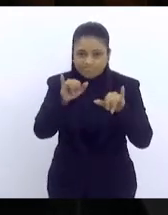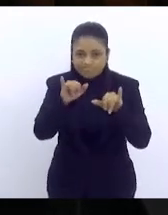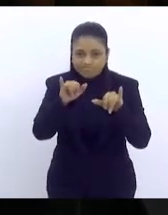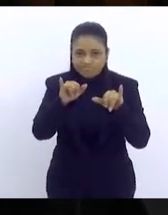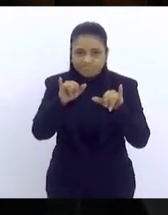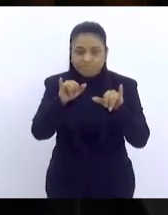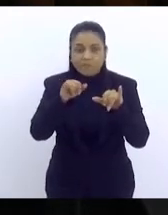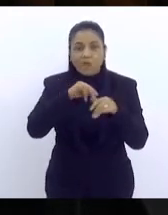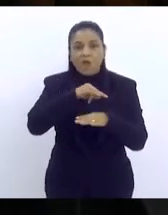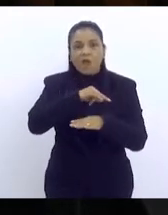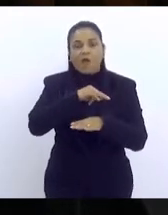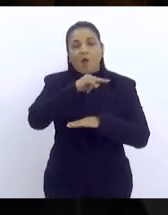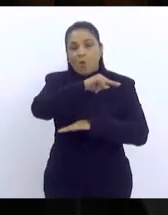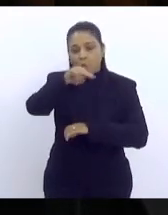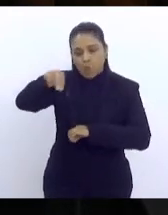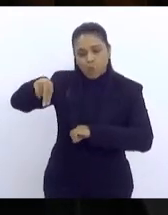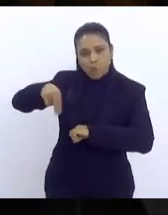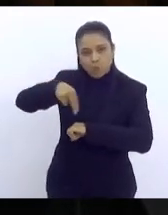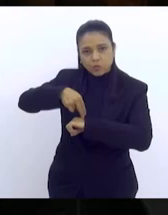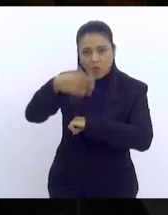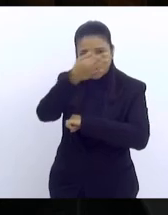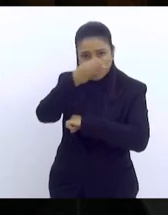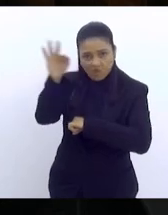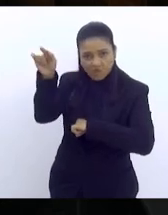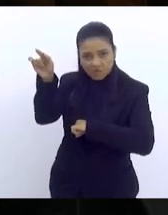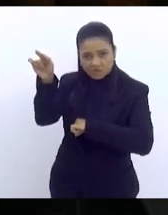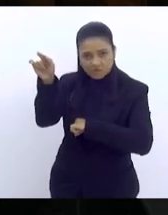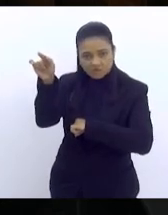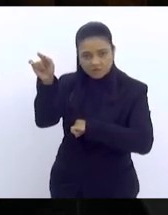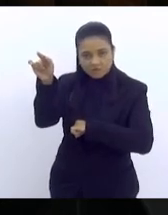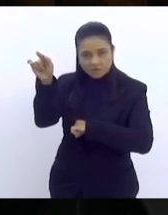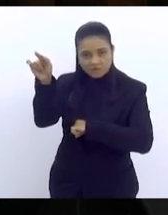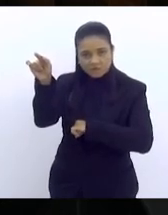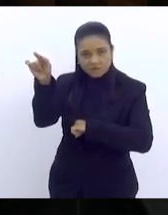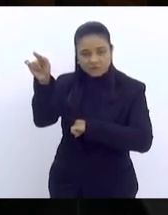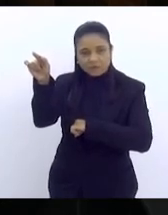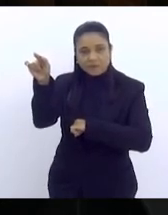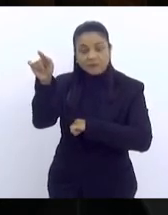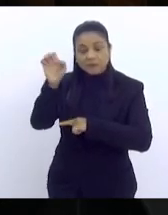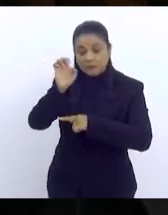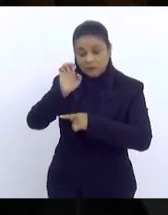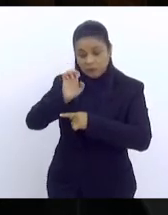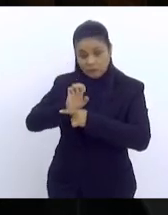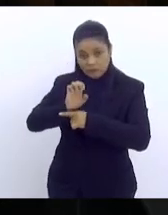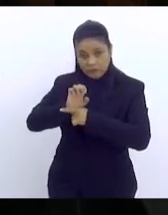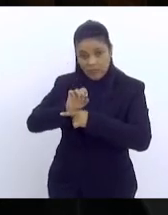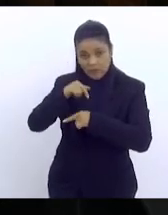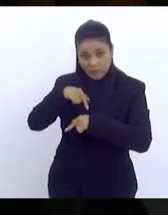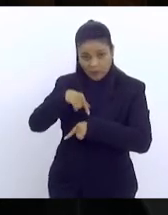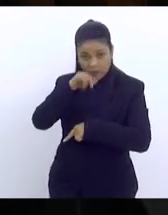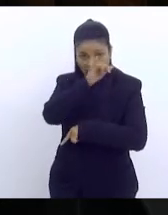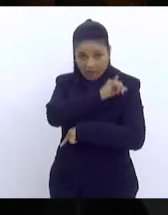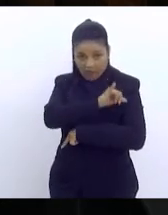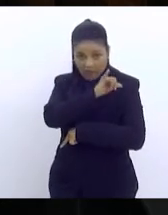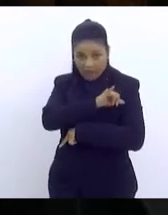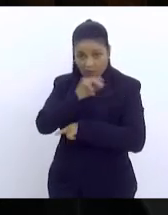a união trata o estado do Rio de Janeiro